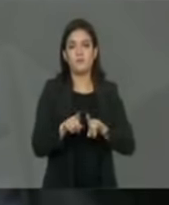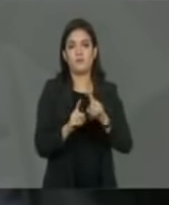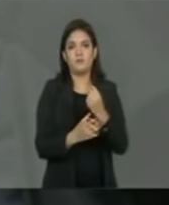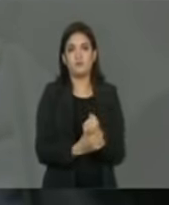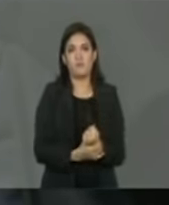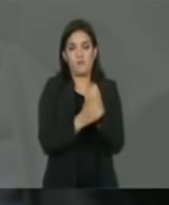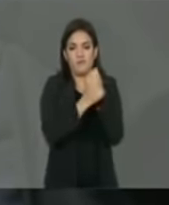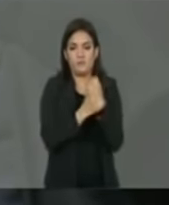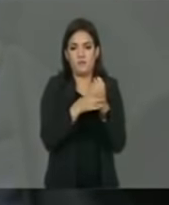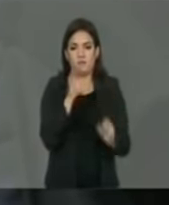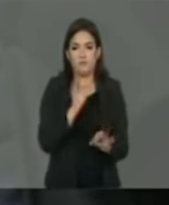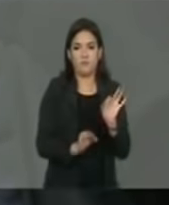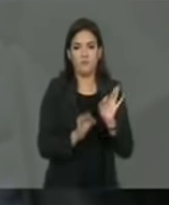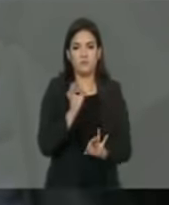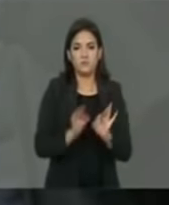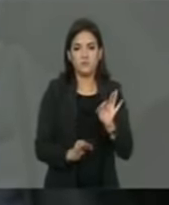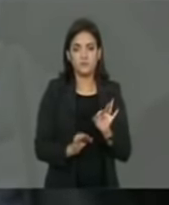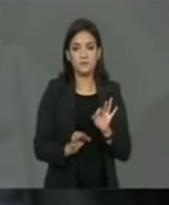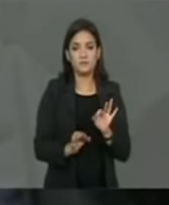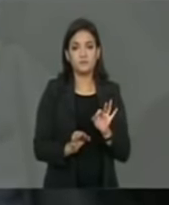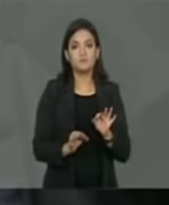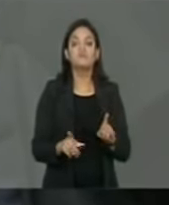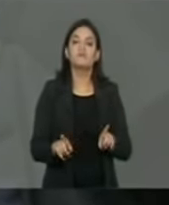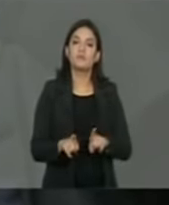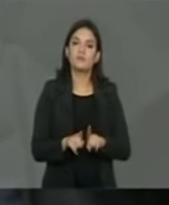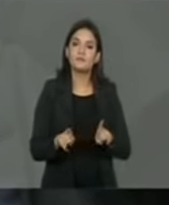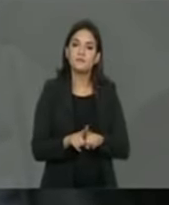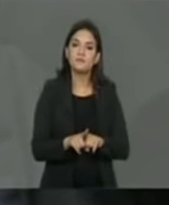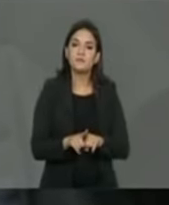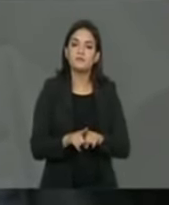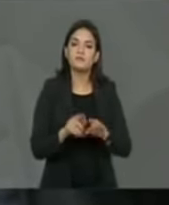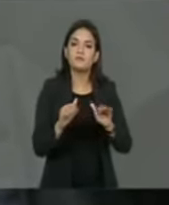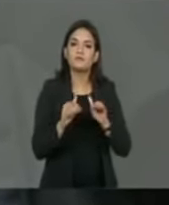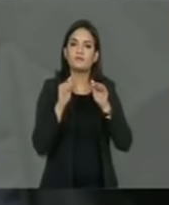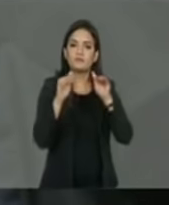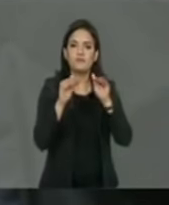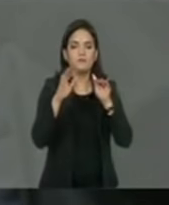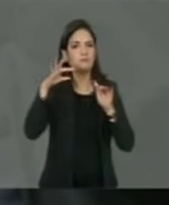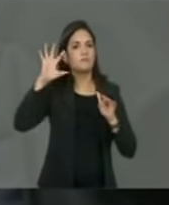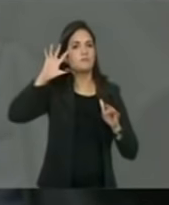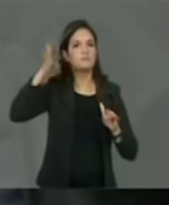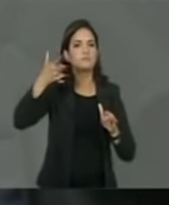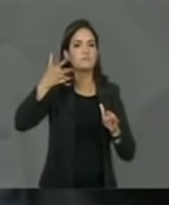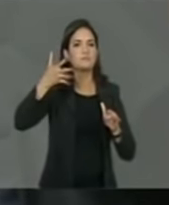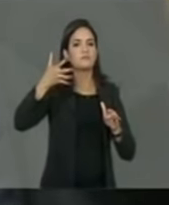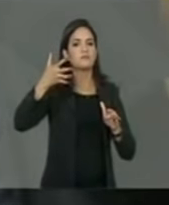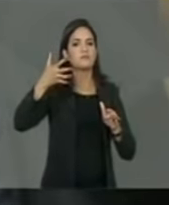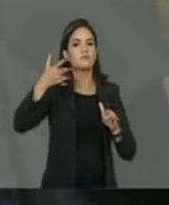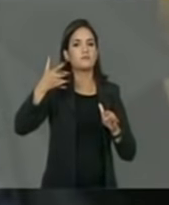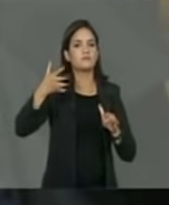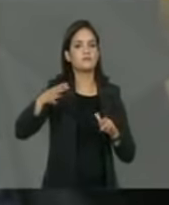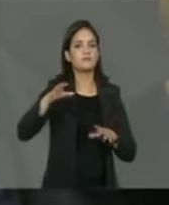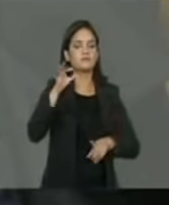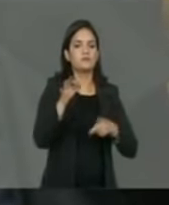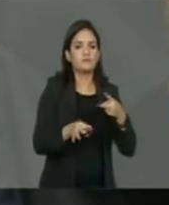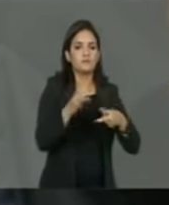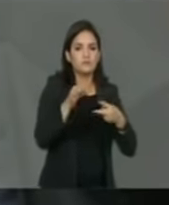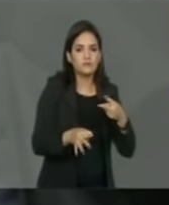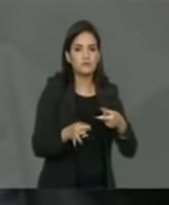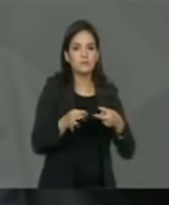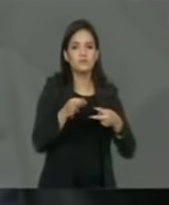jurídica e finalmente a soberania dos veredictos do júri soberania que se reveste de caráter meramente